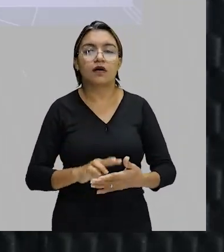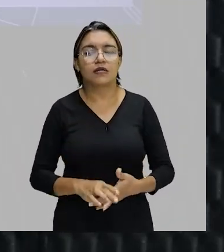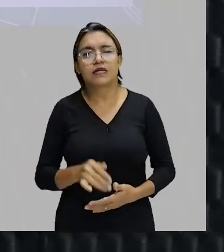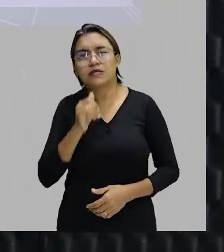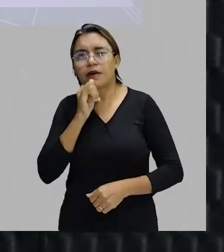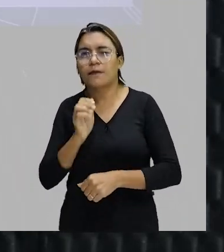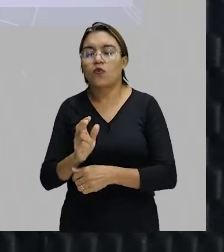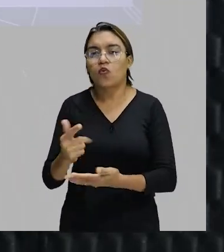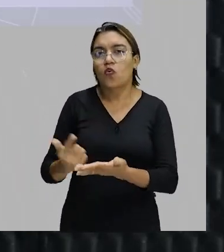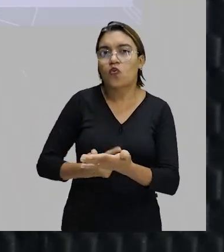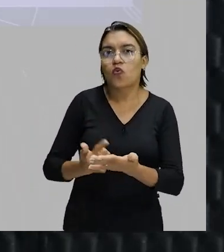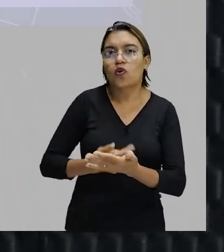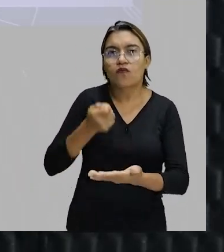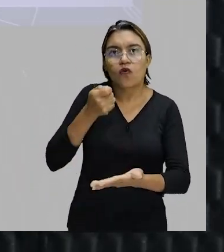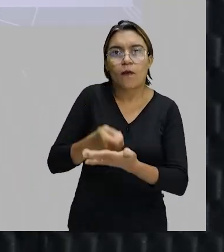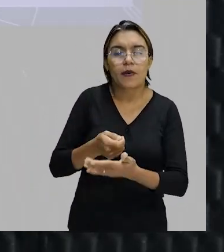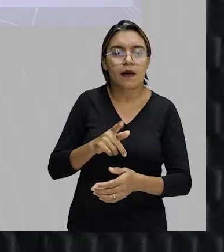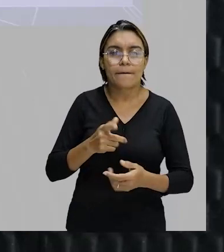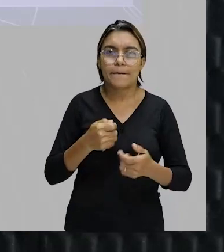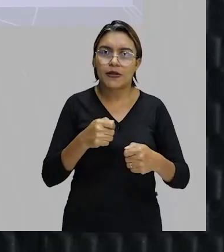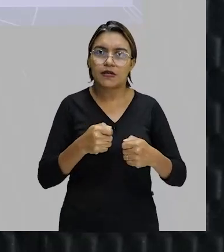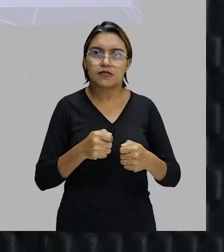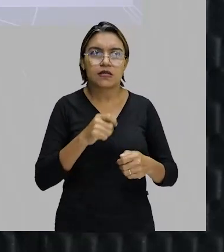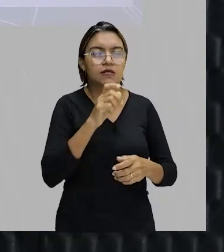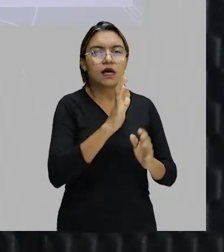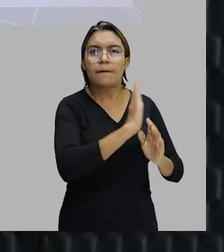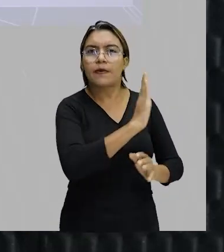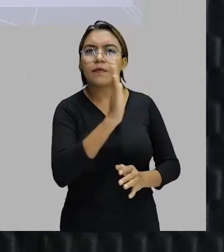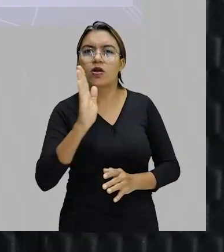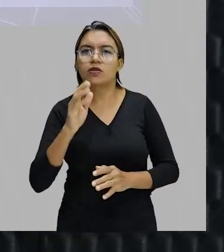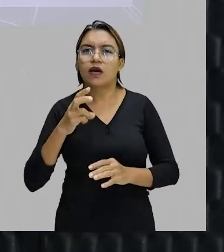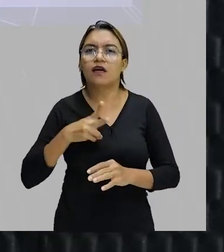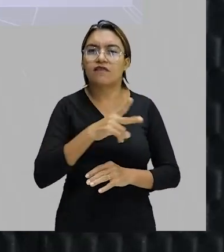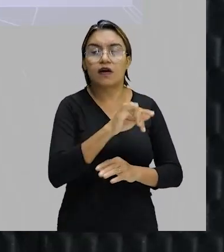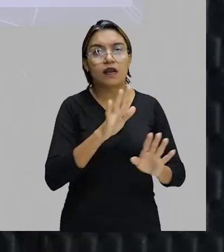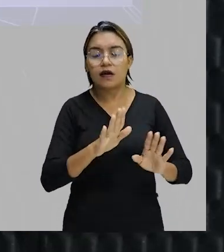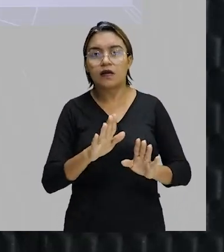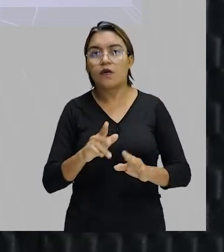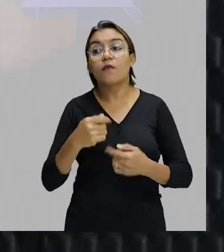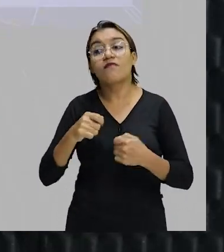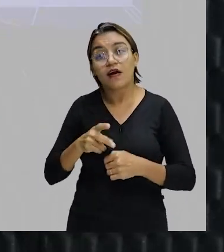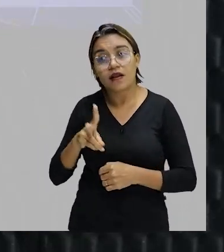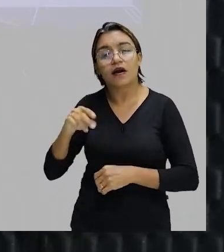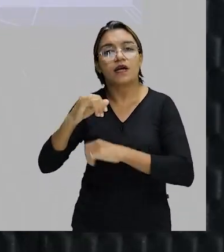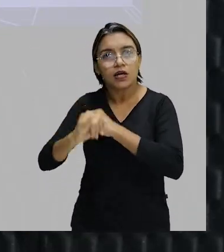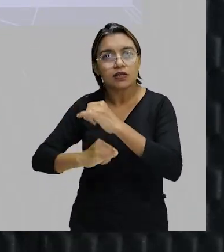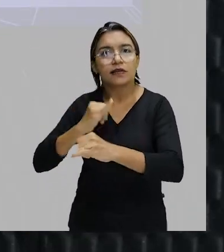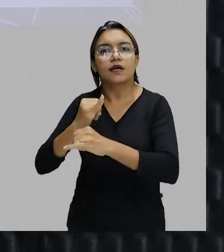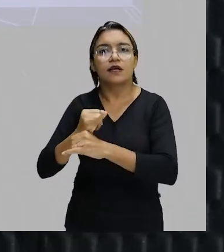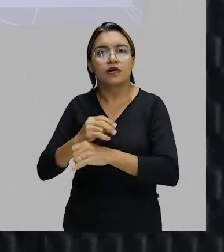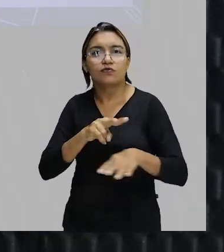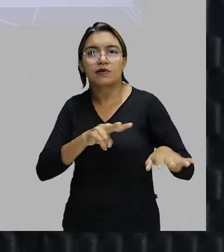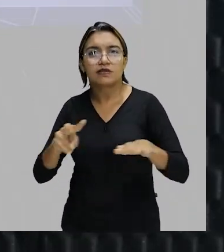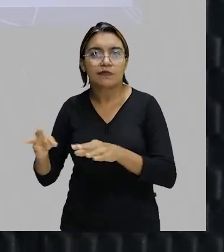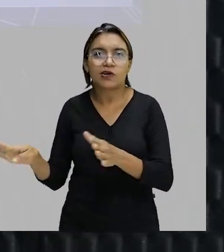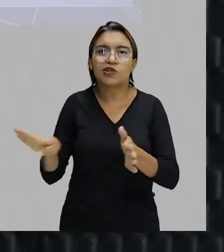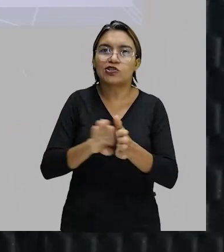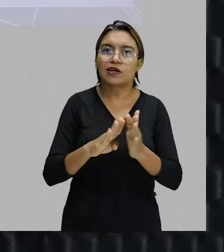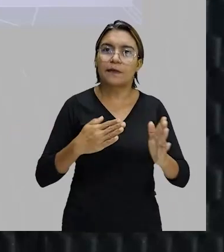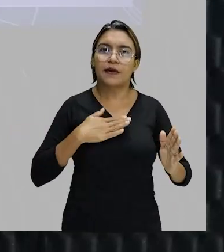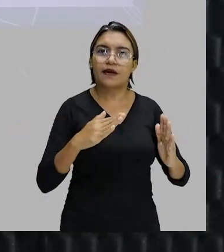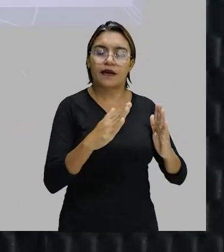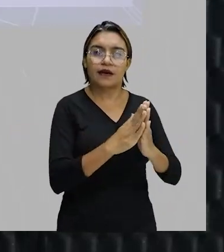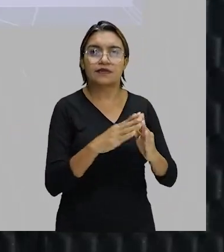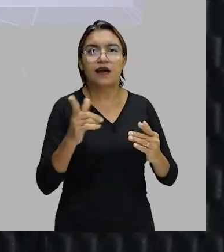um livro. Eu tenho que ir na biblioteca? Não, eu vou bem aqui, site da Amazon, por exemplo, eu consigo comprar esse livro. 1 semana ele está aqui.